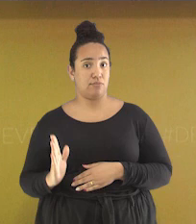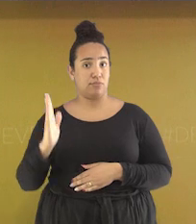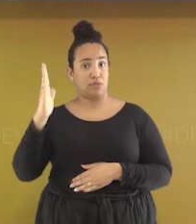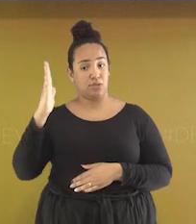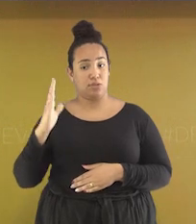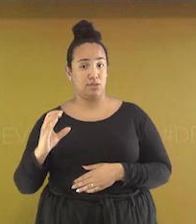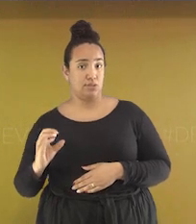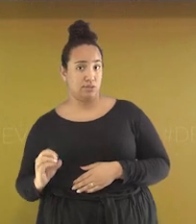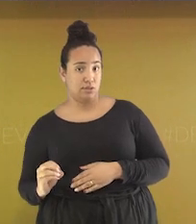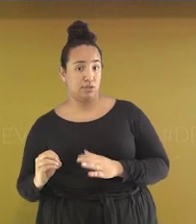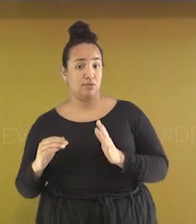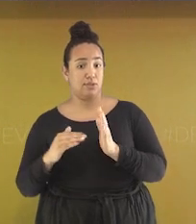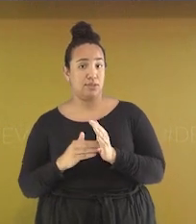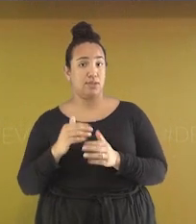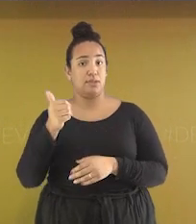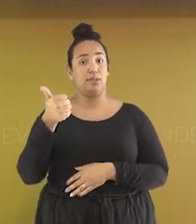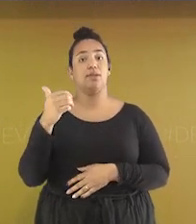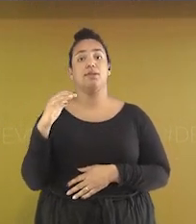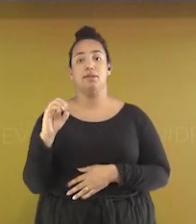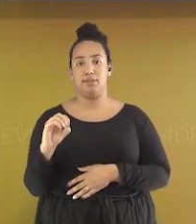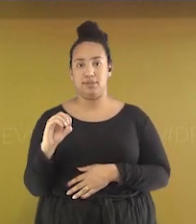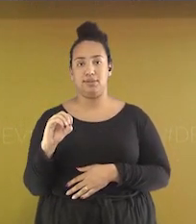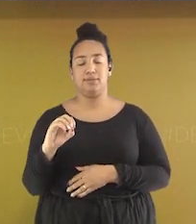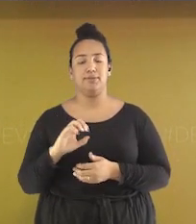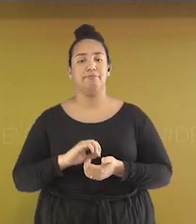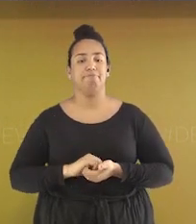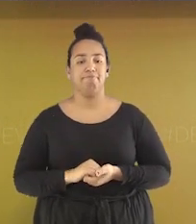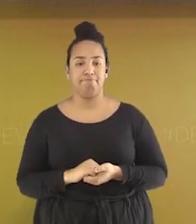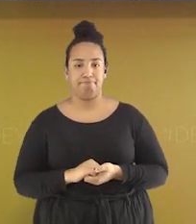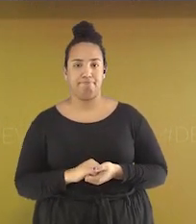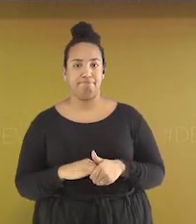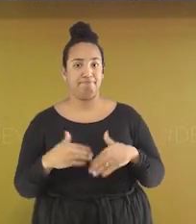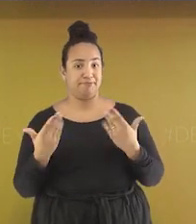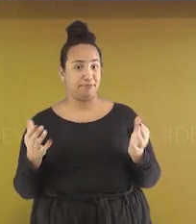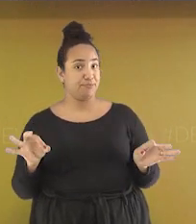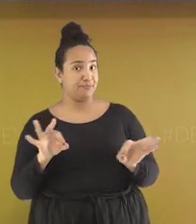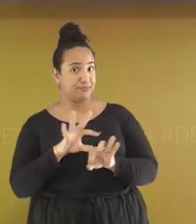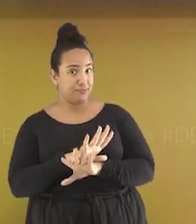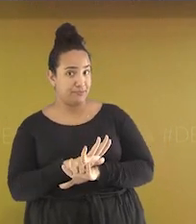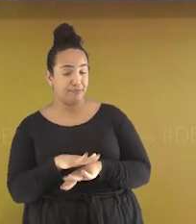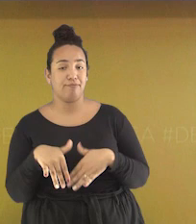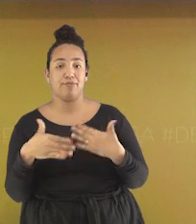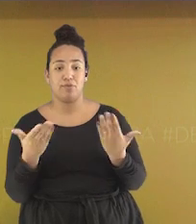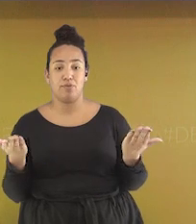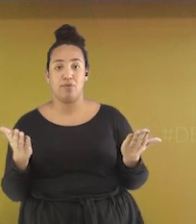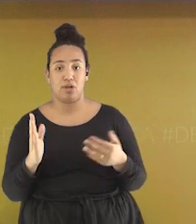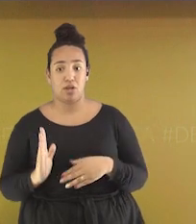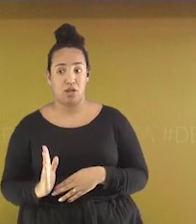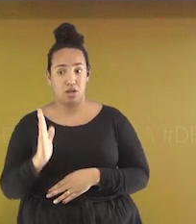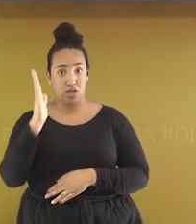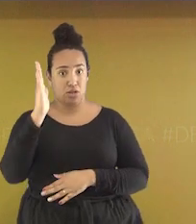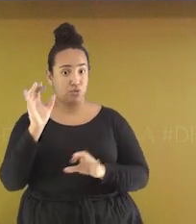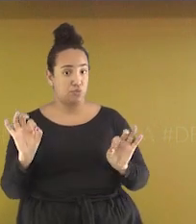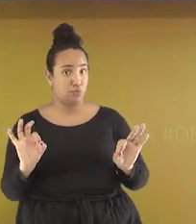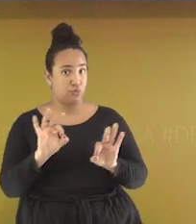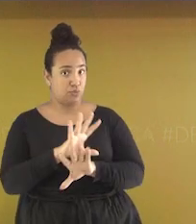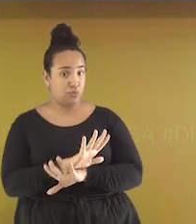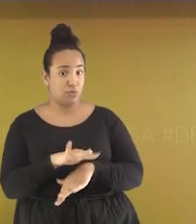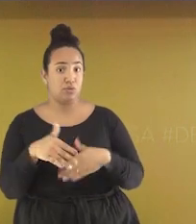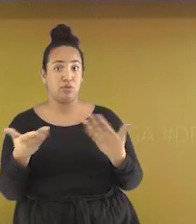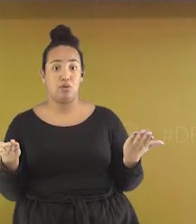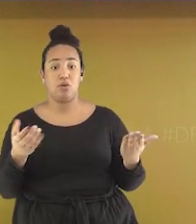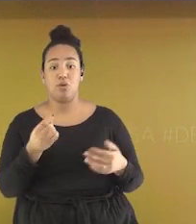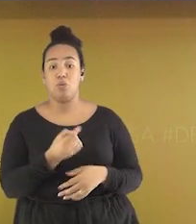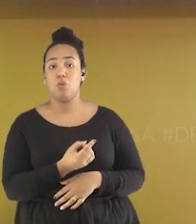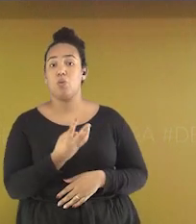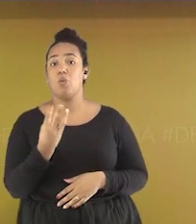eixo do 0 até o número 10. Pronto, agora que nós fizemos o nosso eixo, vamos